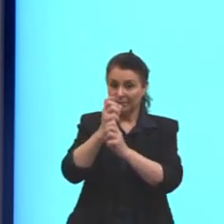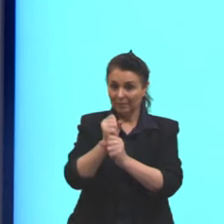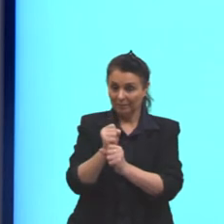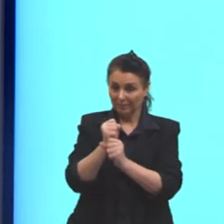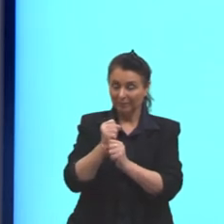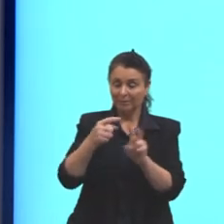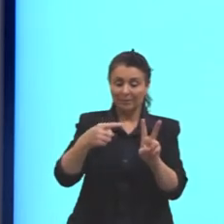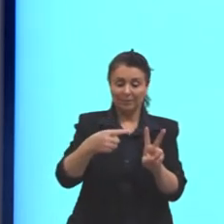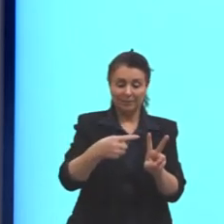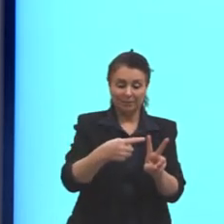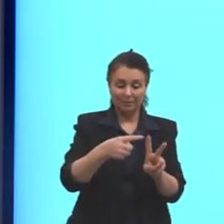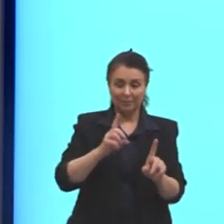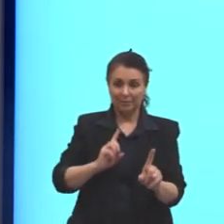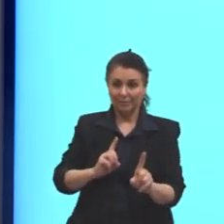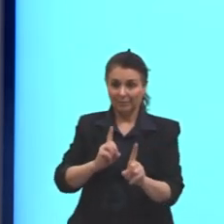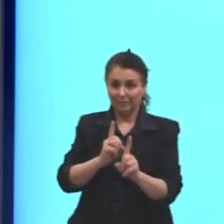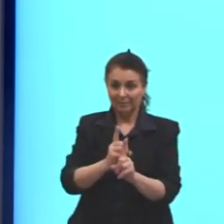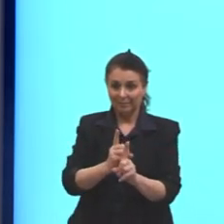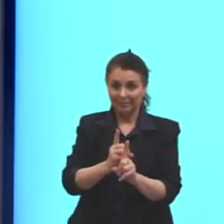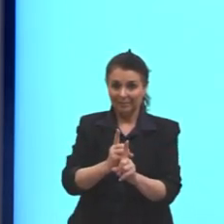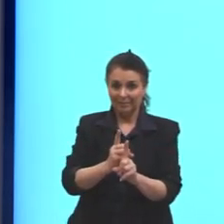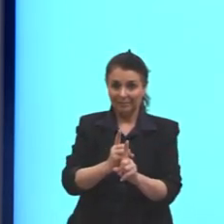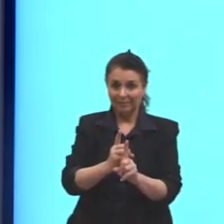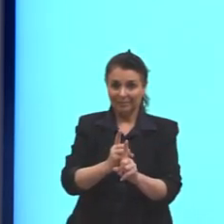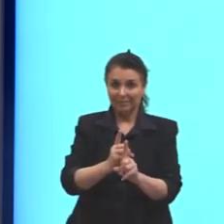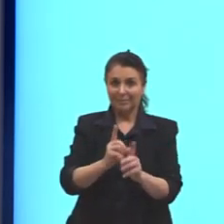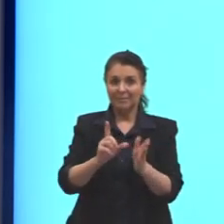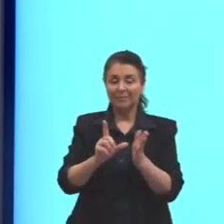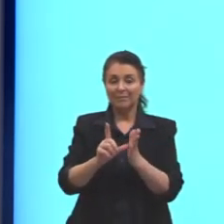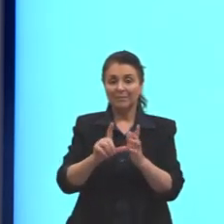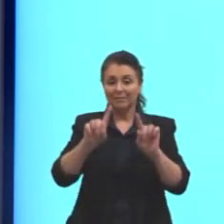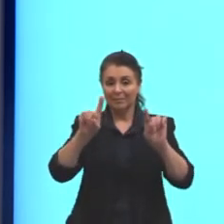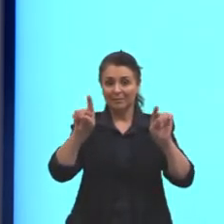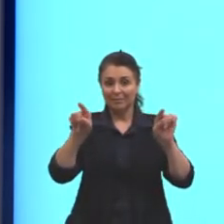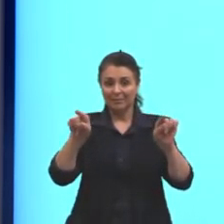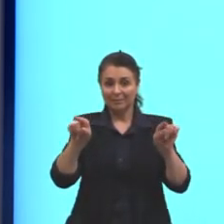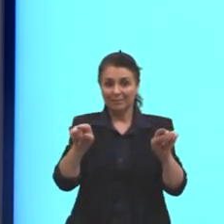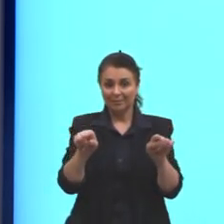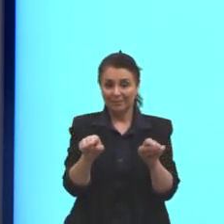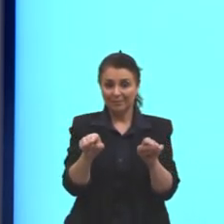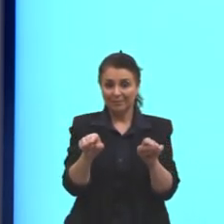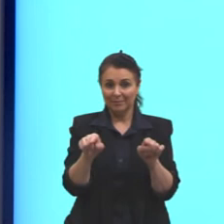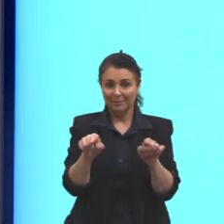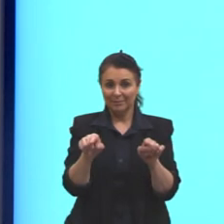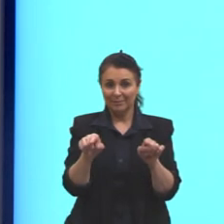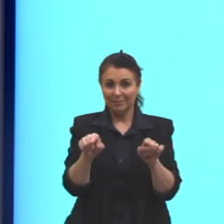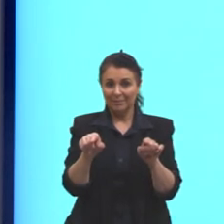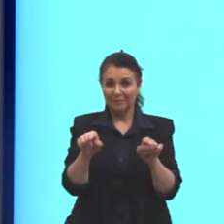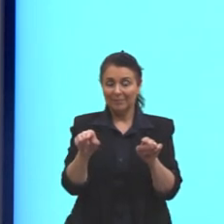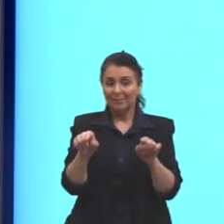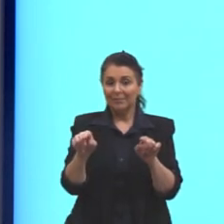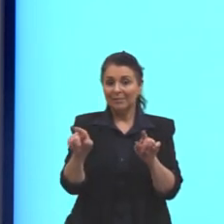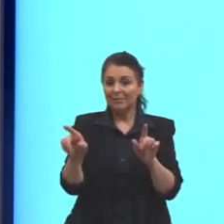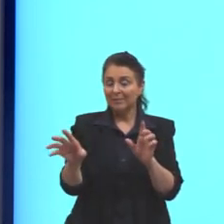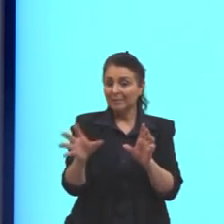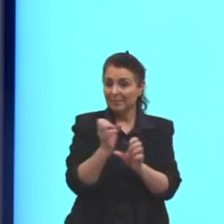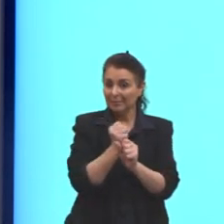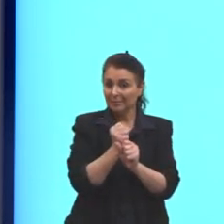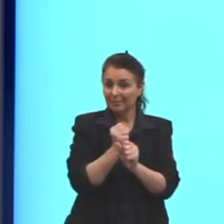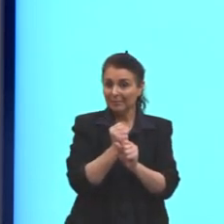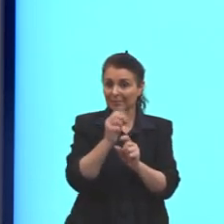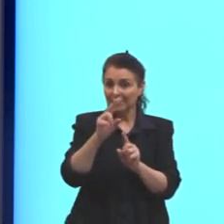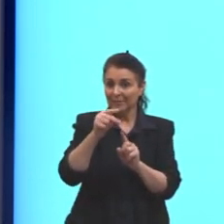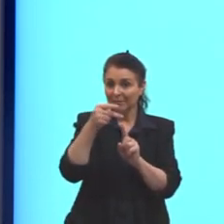raízes que nós encontramos tá E aí basta colocar entre parêntesis e adicionar o expoente 2